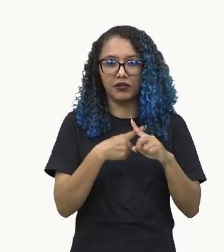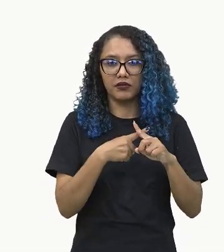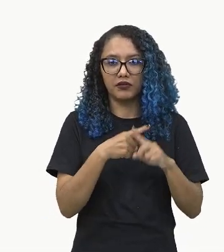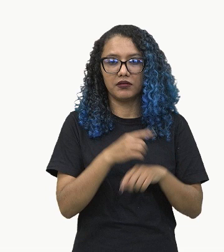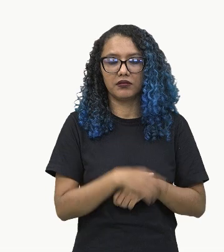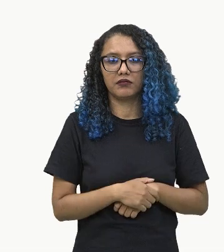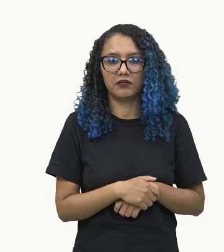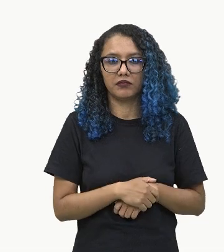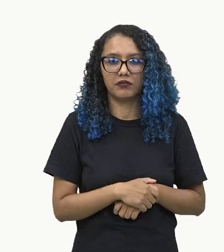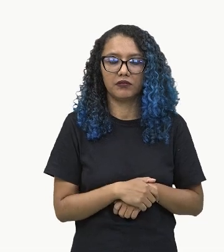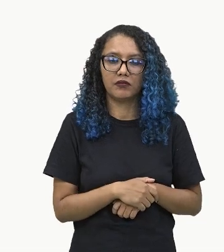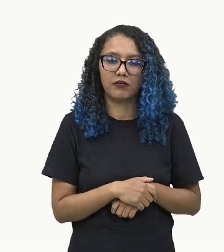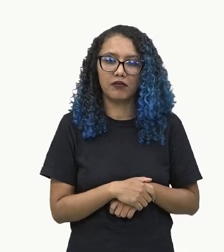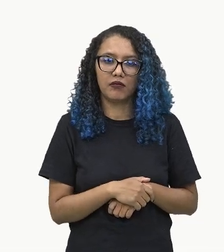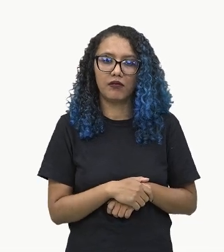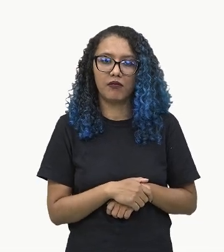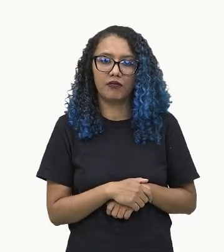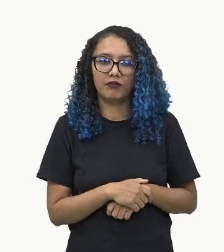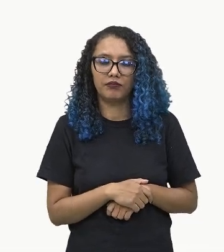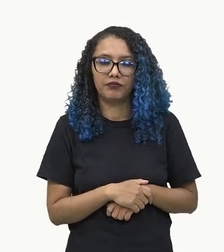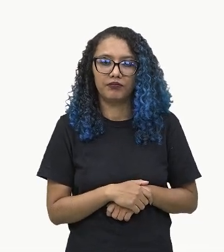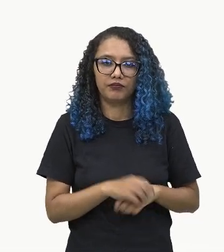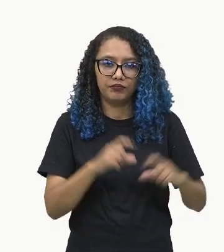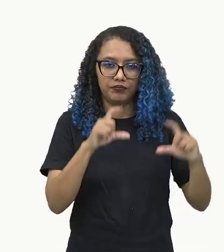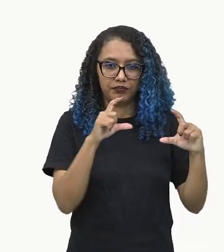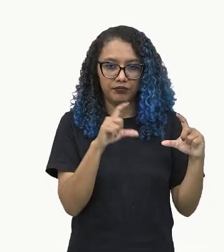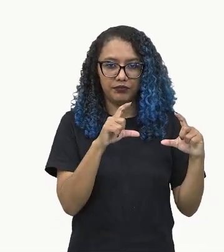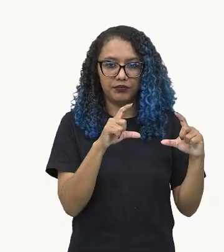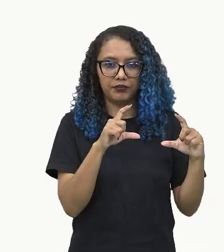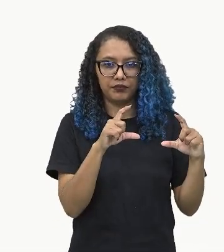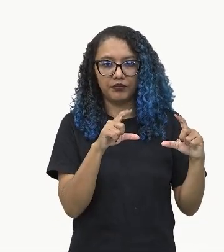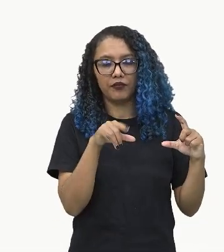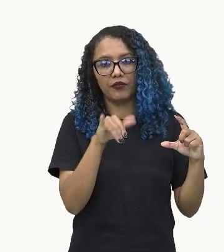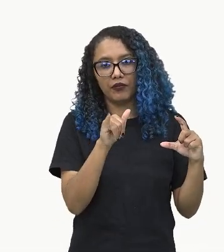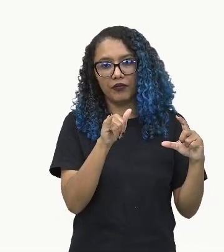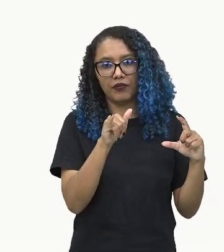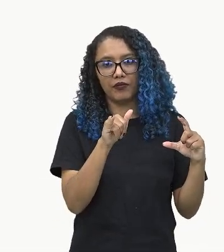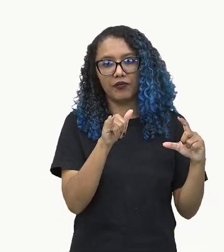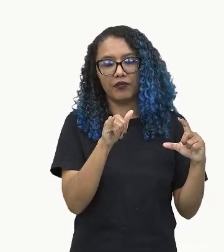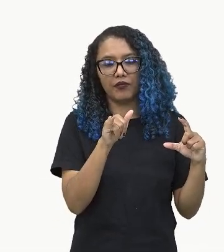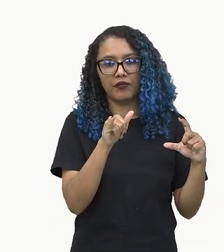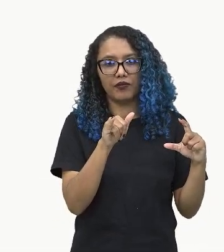vezes meu primeiro termo, y,